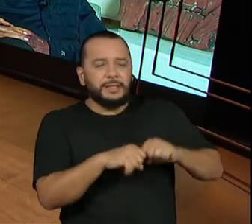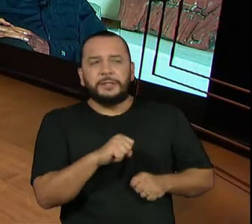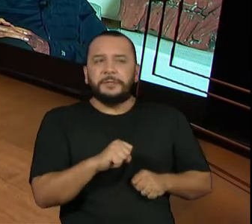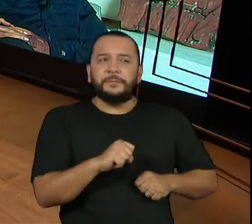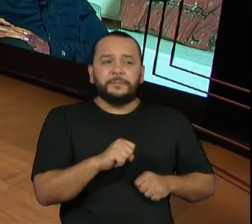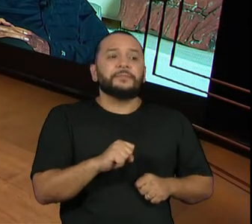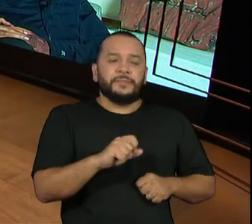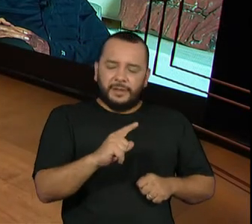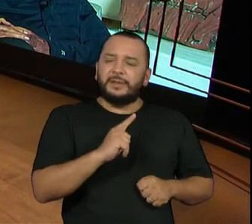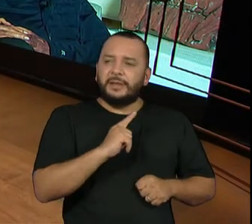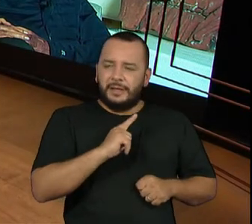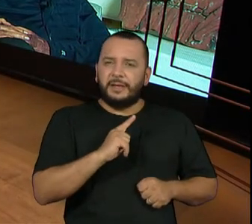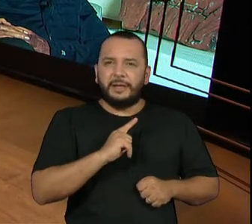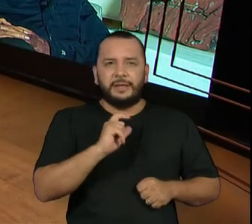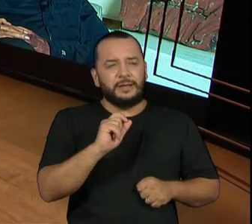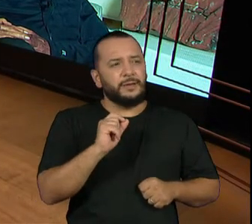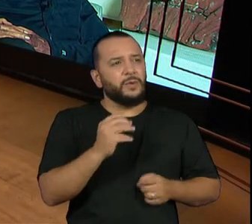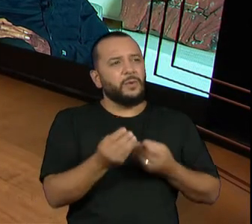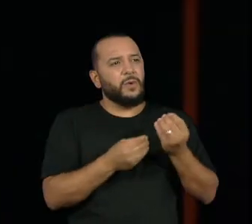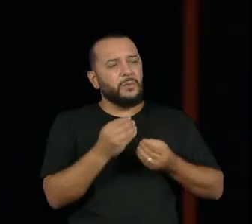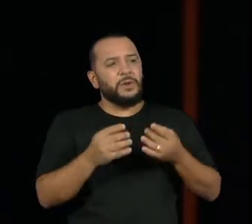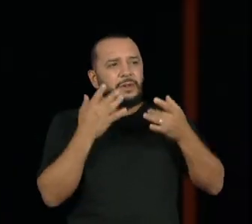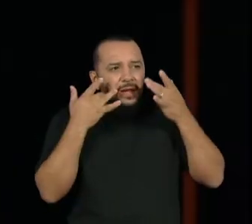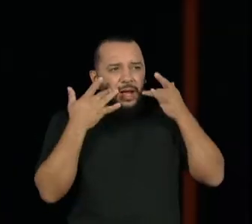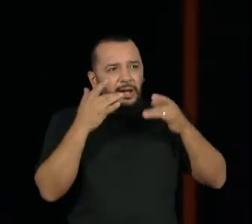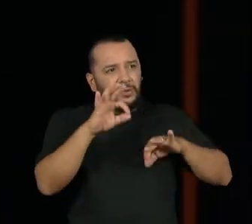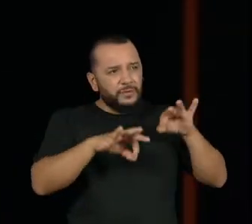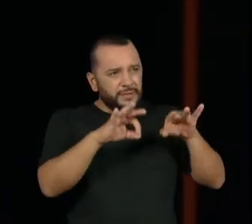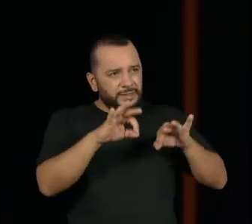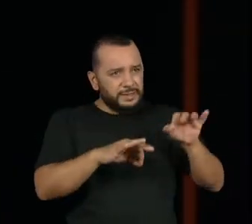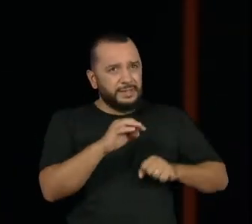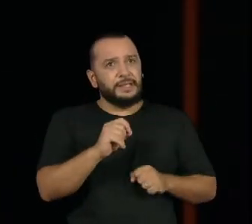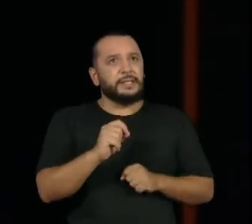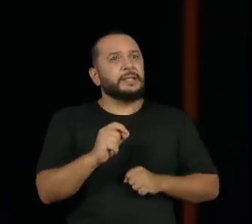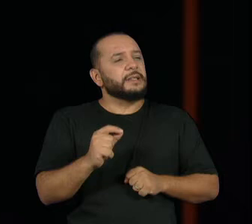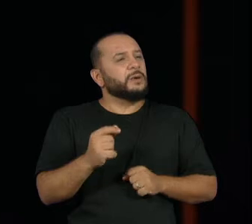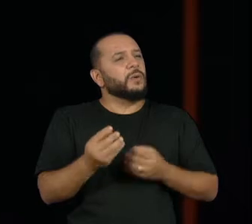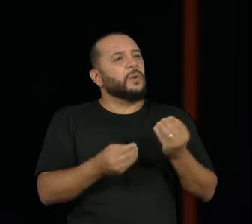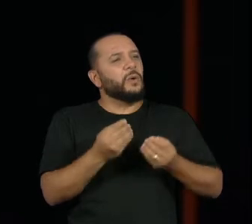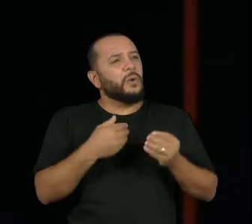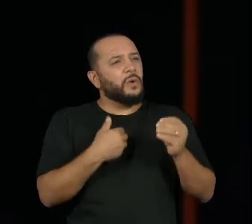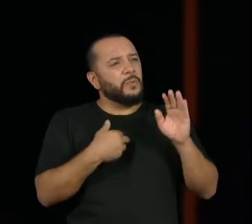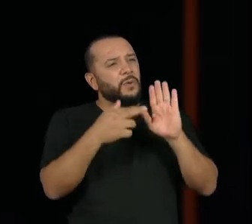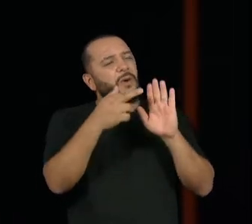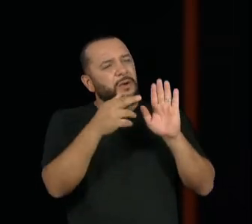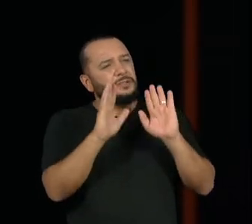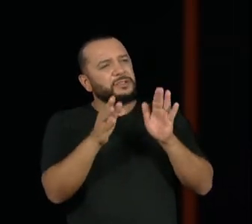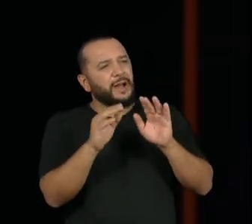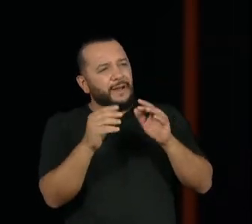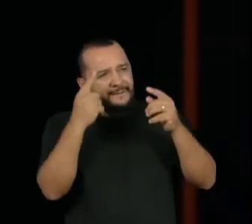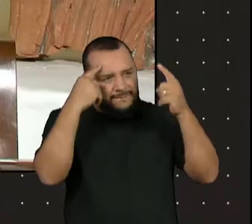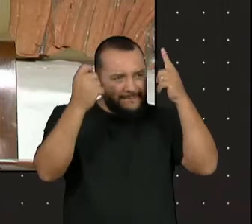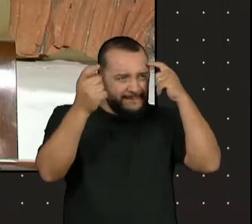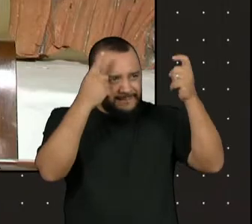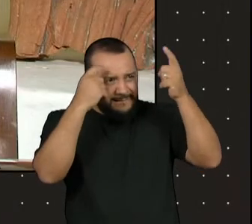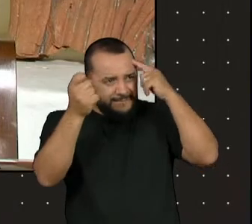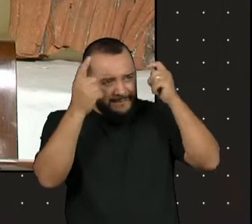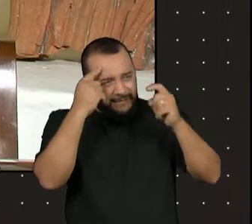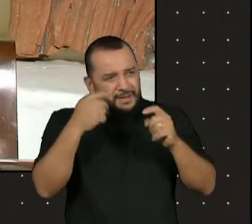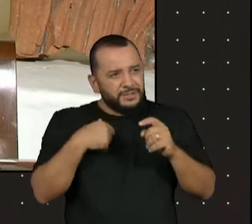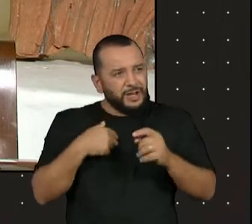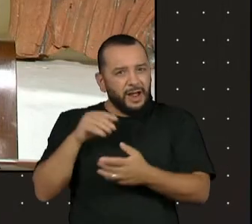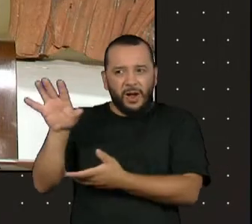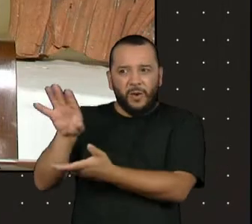primeiras receitas do Teatro Oficina vieram das mesas de pife-pafe das Granfinas de São Paulo? As